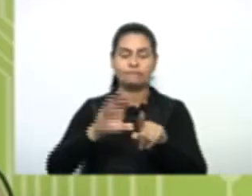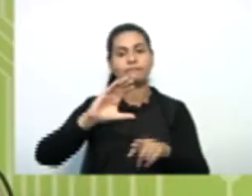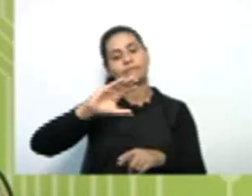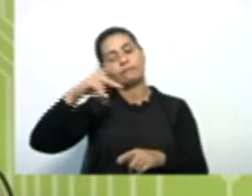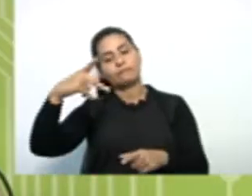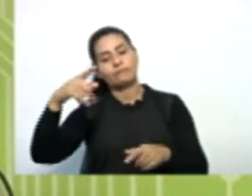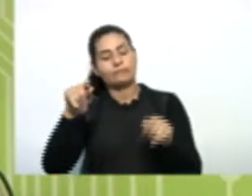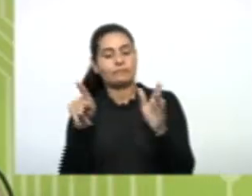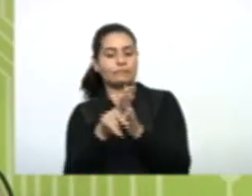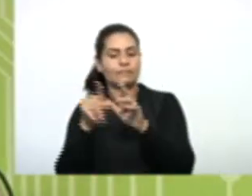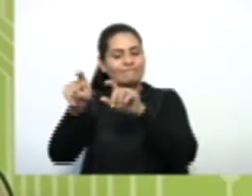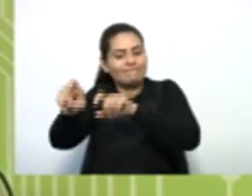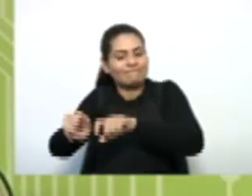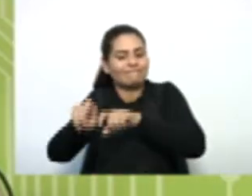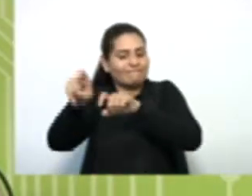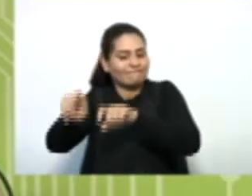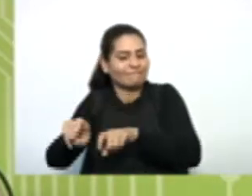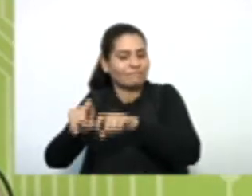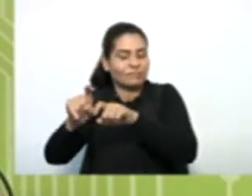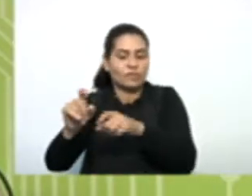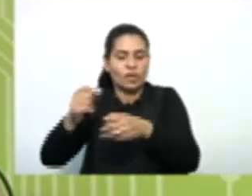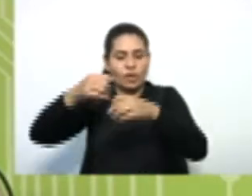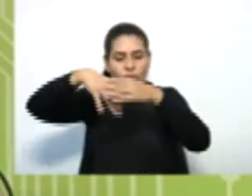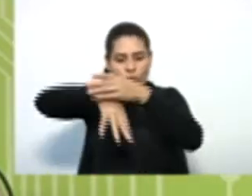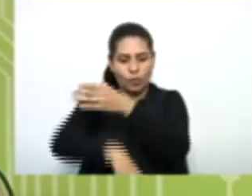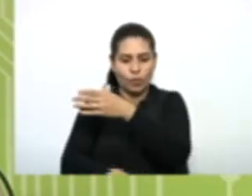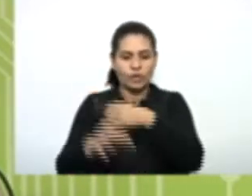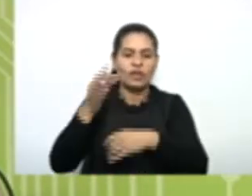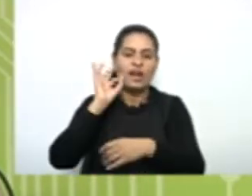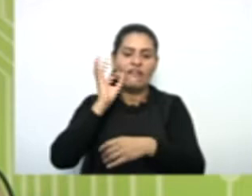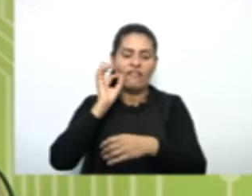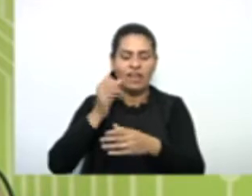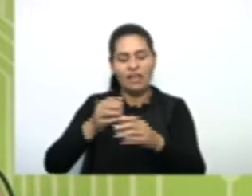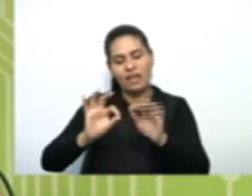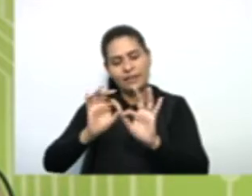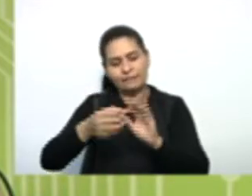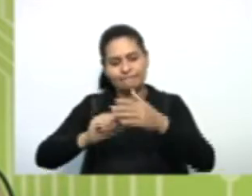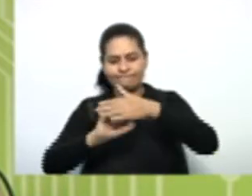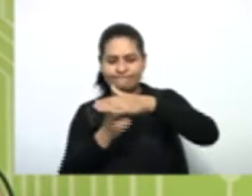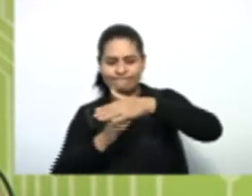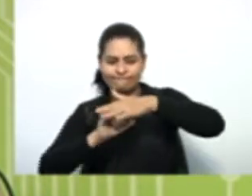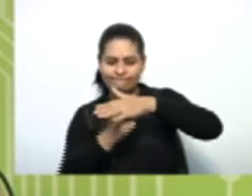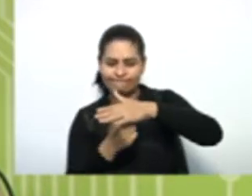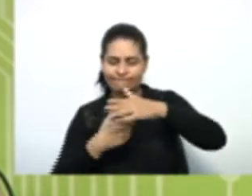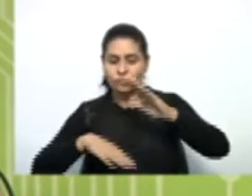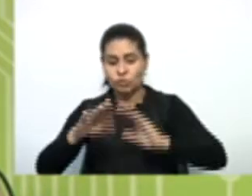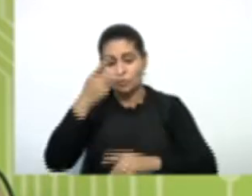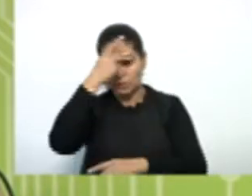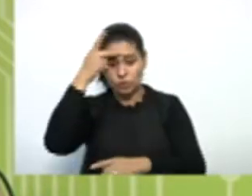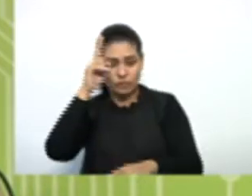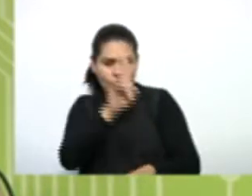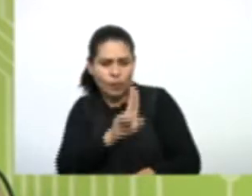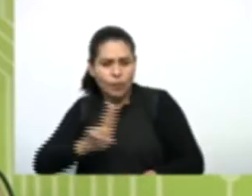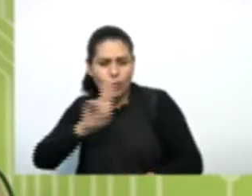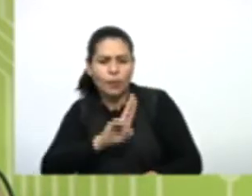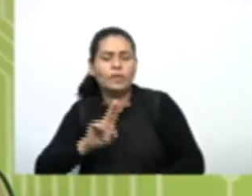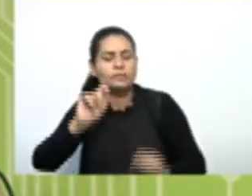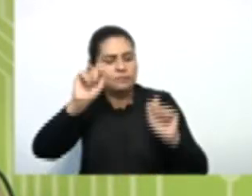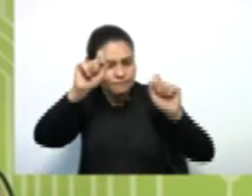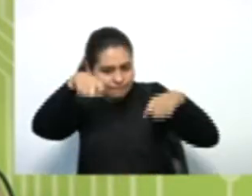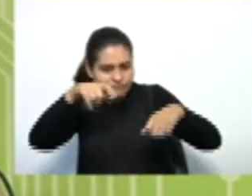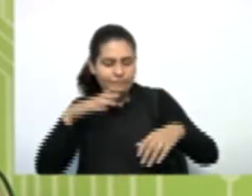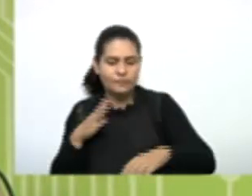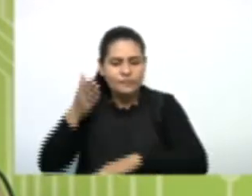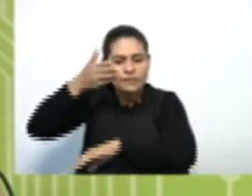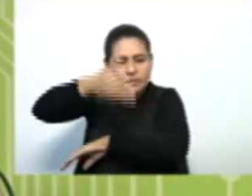cooperativa agrícola que é uma torrefação de café. Quando um cooperado vai utilizar essa cooperativa, ele vai